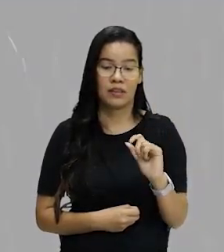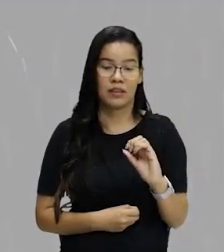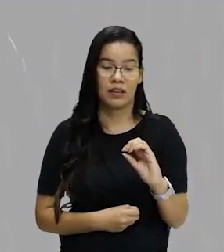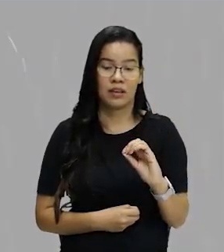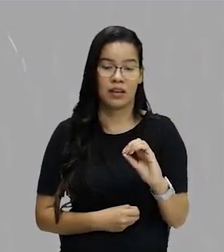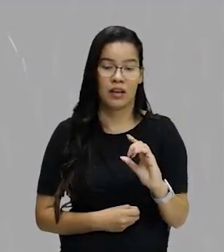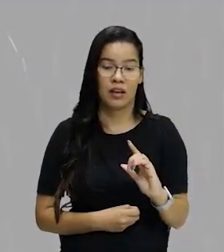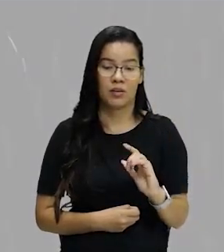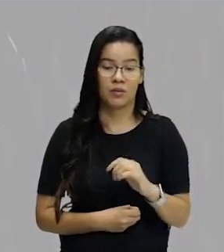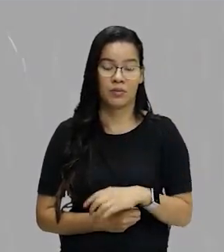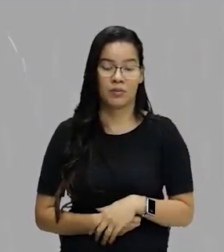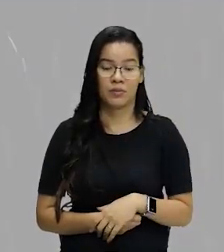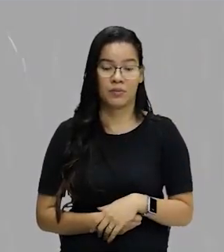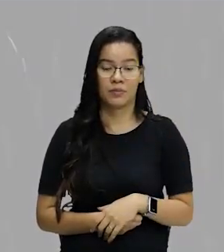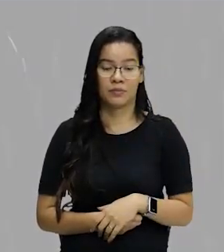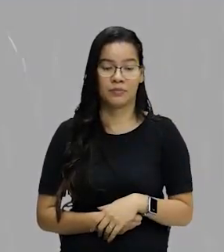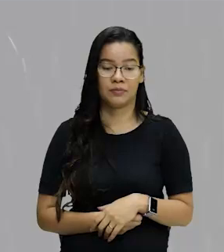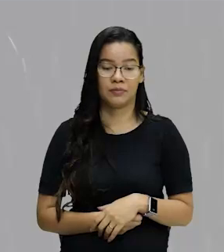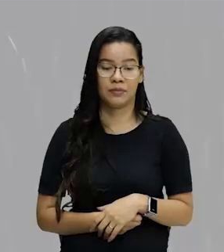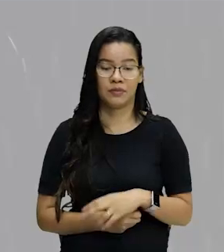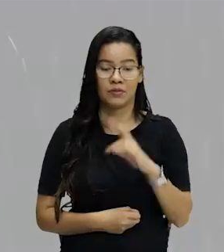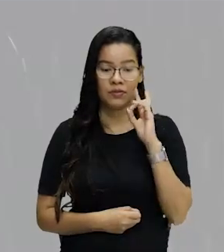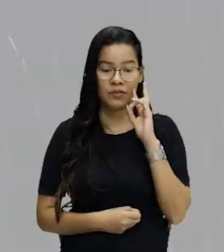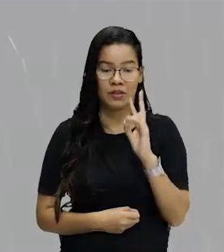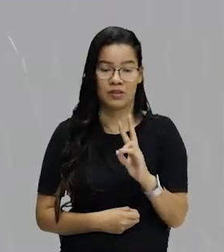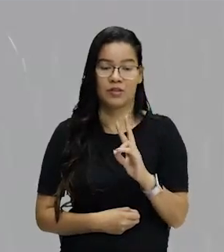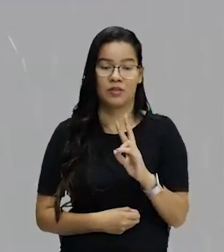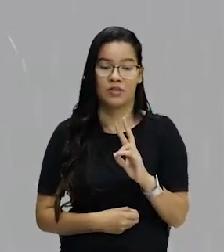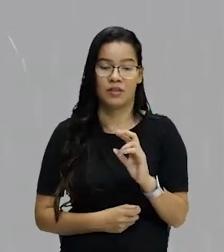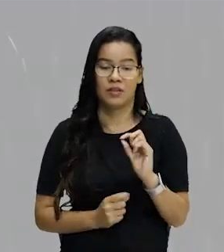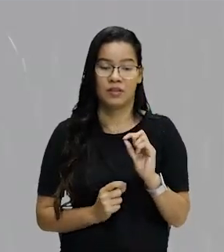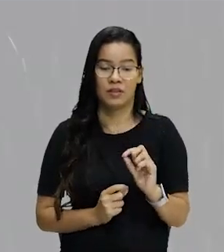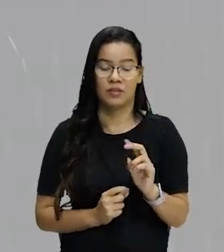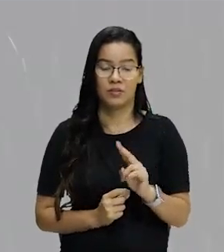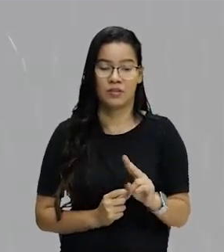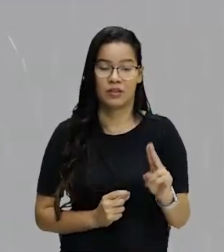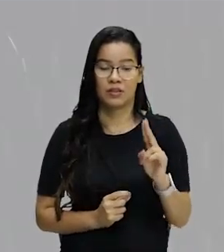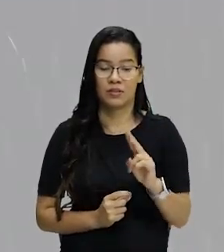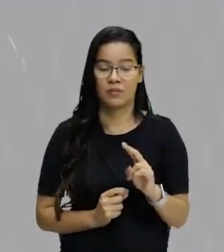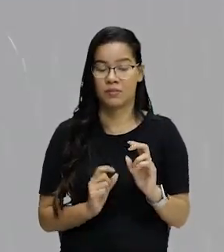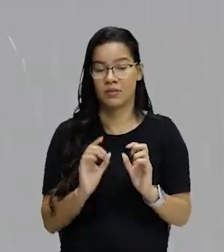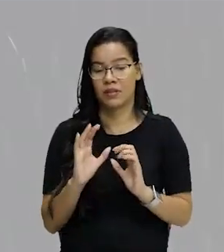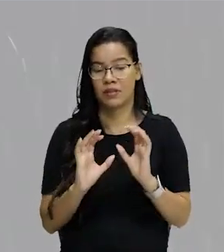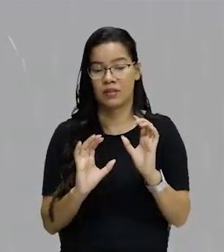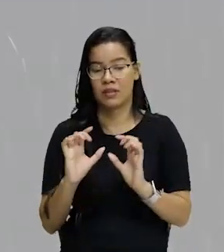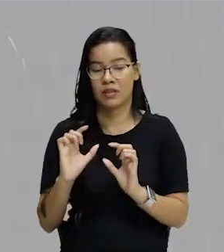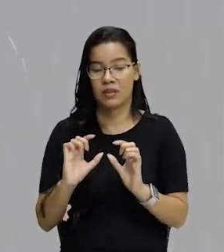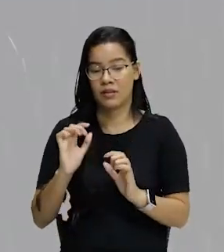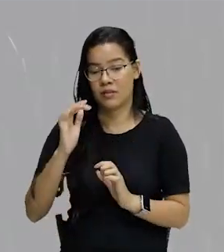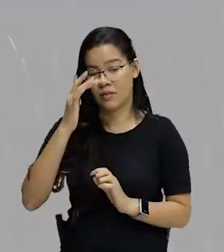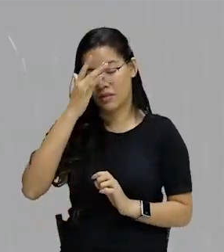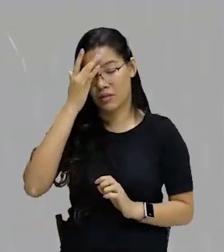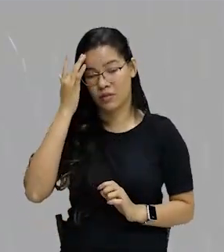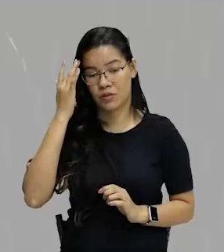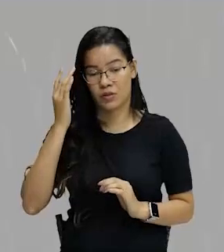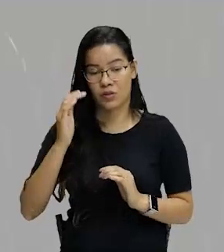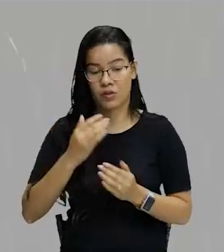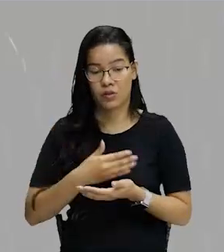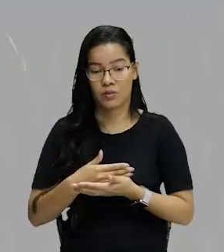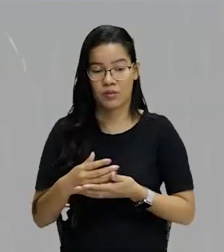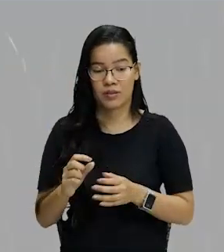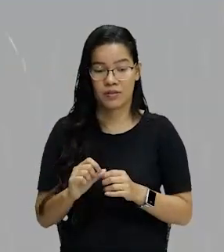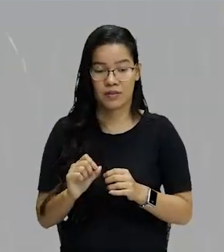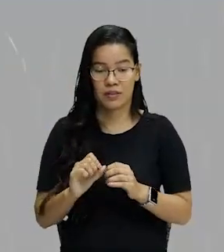aqui a imagem, ó, uma parede indoor. São colocadas algumas peças de resina, onde o indivíduo ele começa a